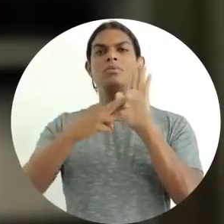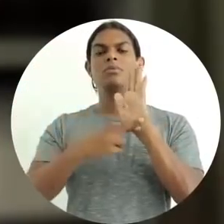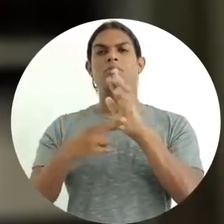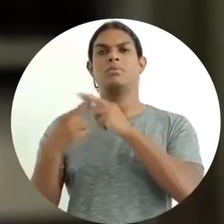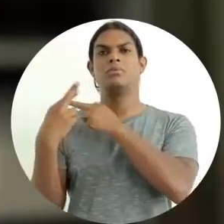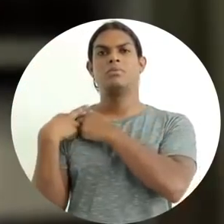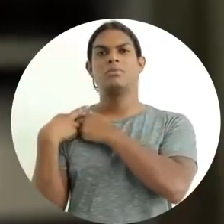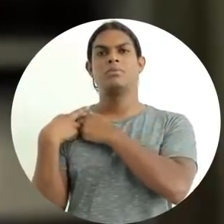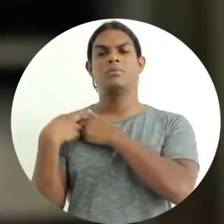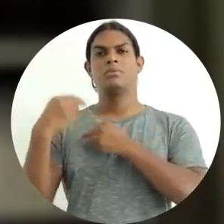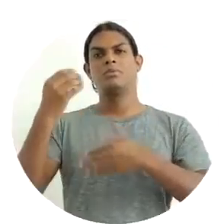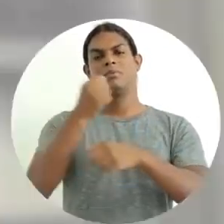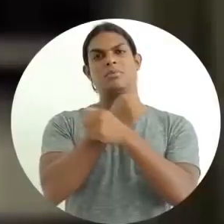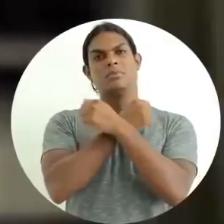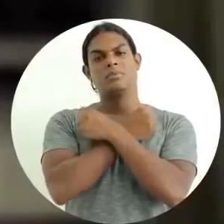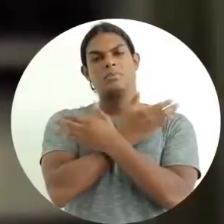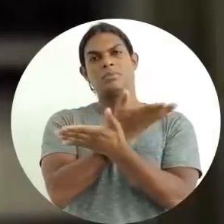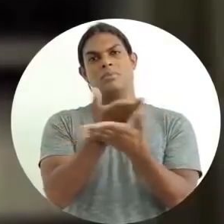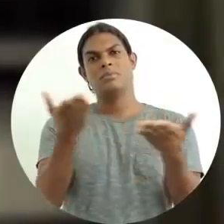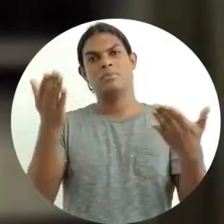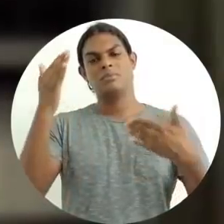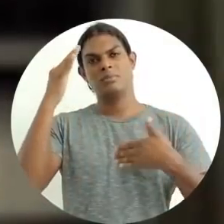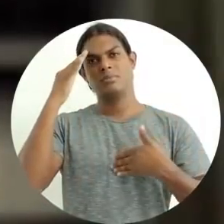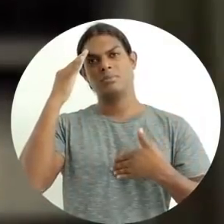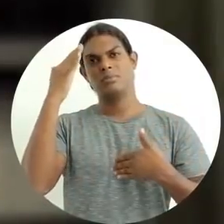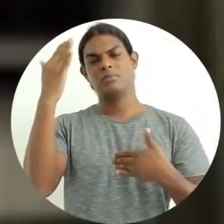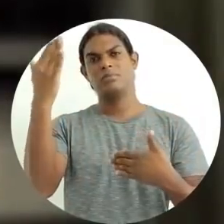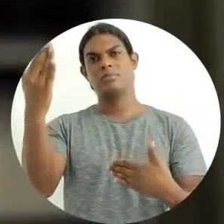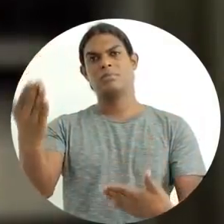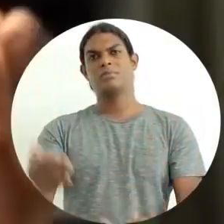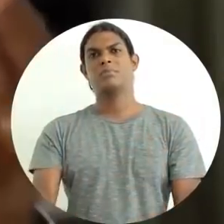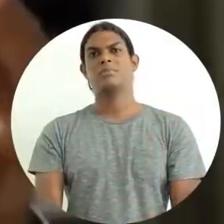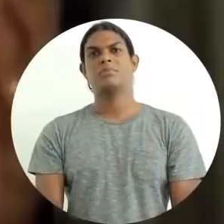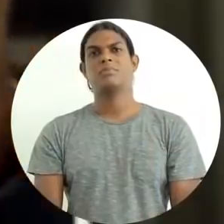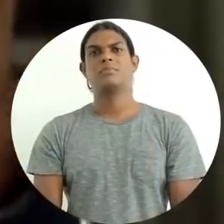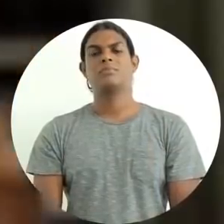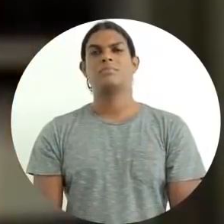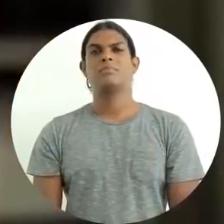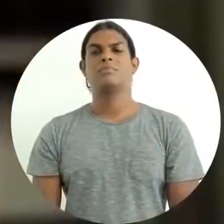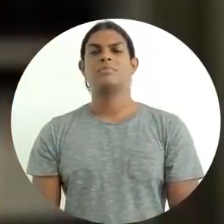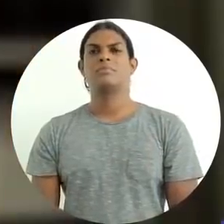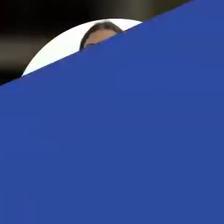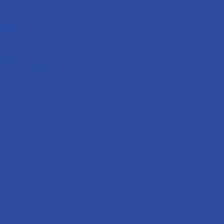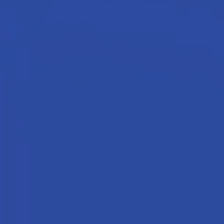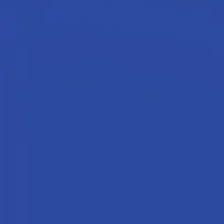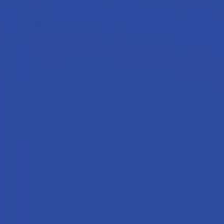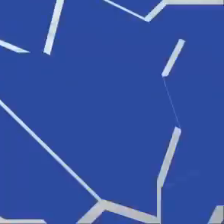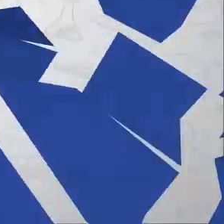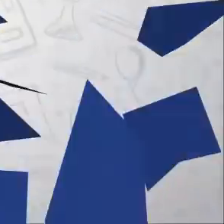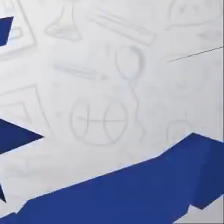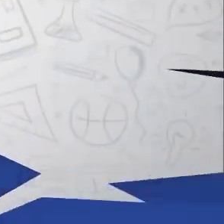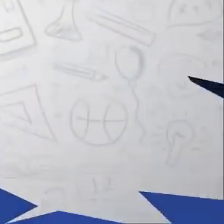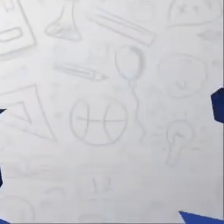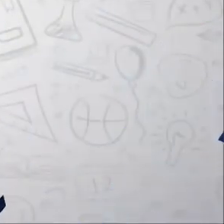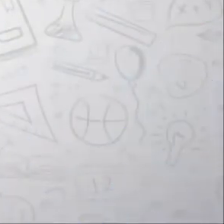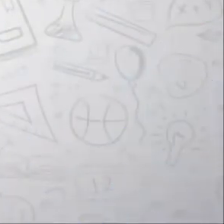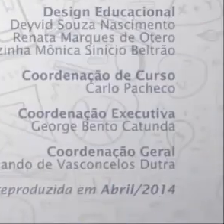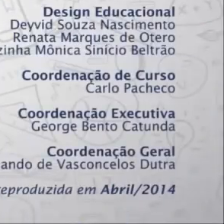metas organizacionais. Forte abraço e até a nossa próxima competência.